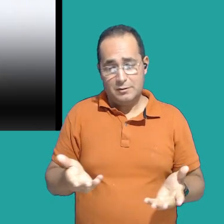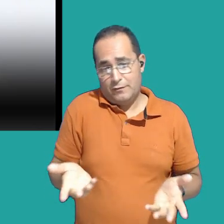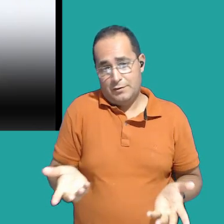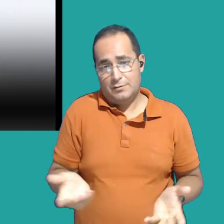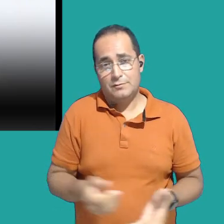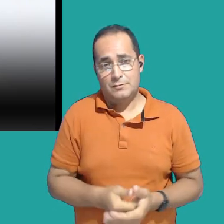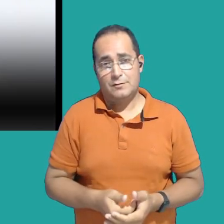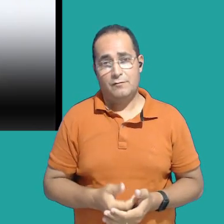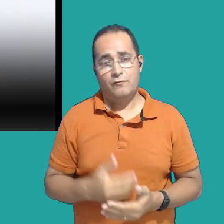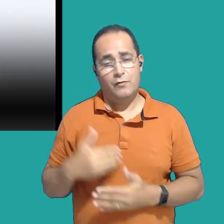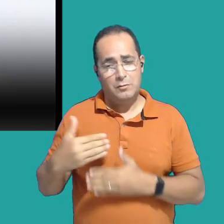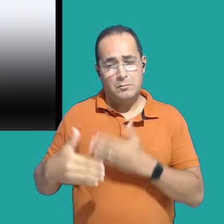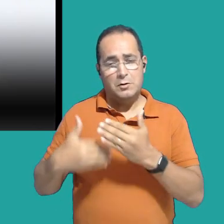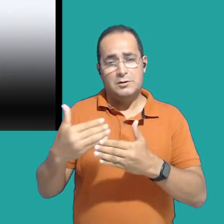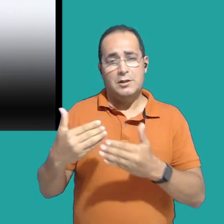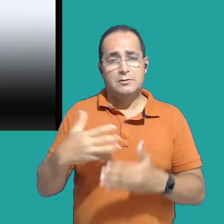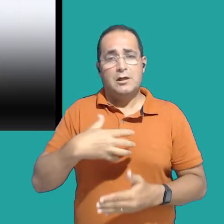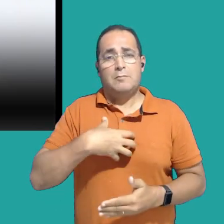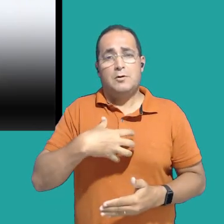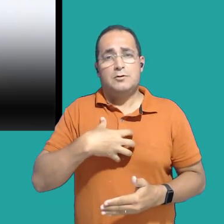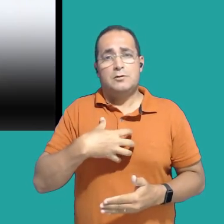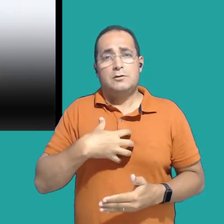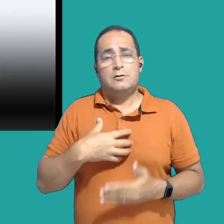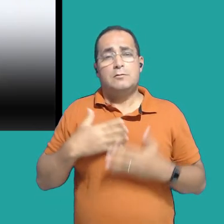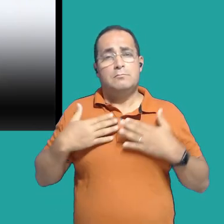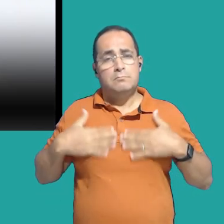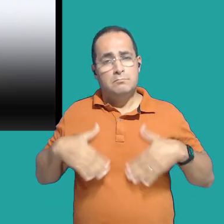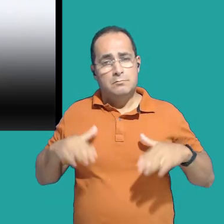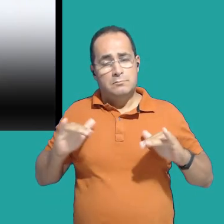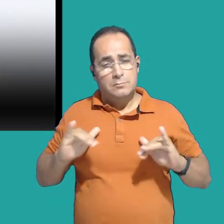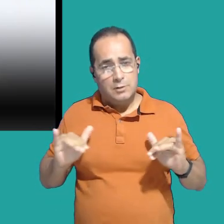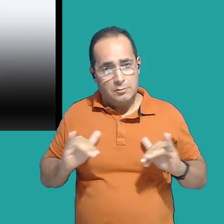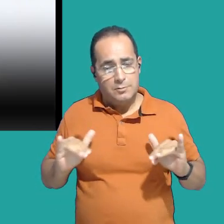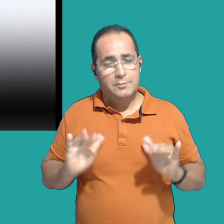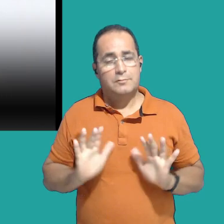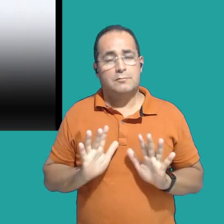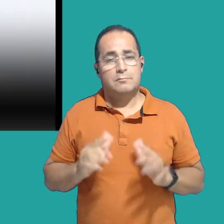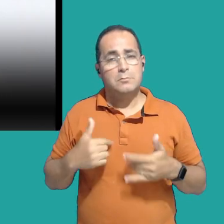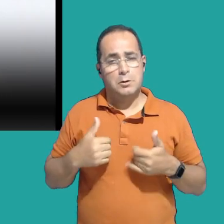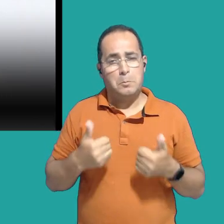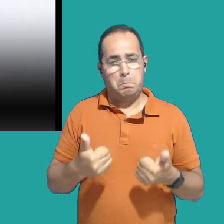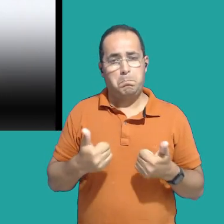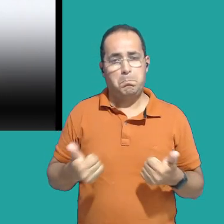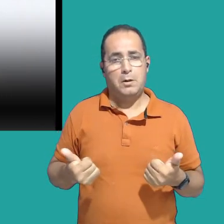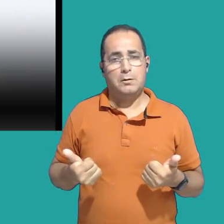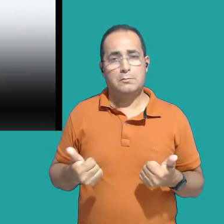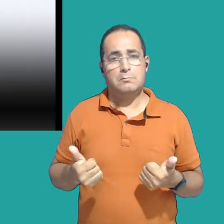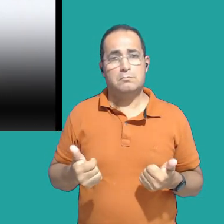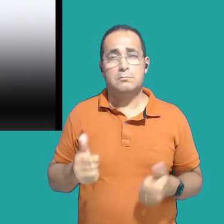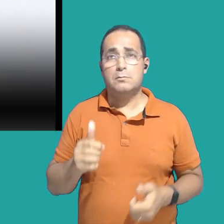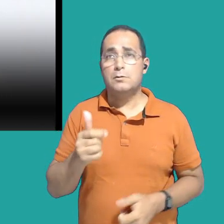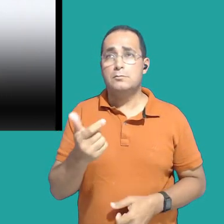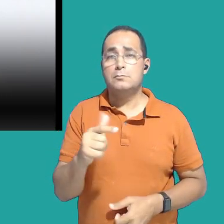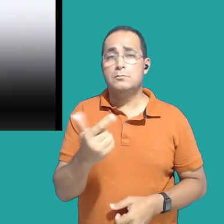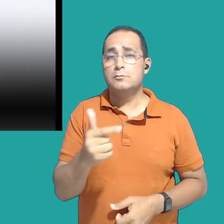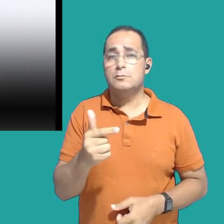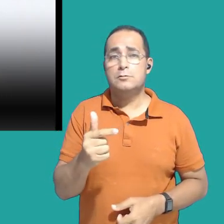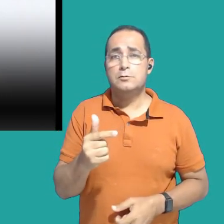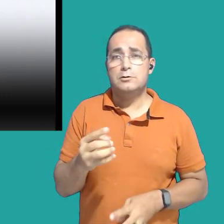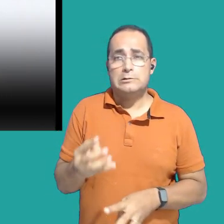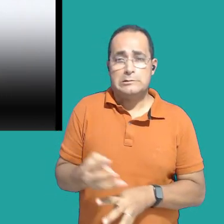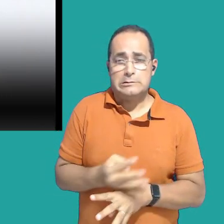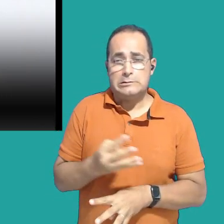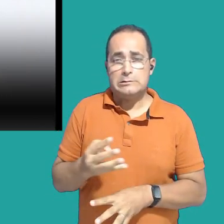concluir. Não, foi isso. Então, foi um processo emocionalmente tranquilo. Eu lidei bem, não